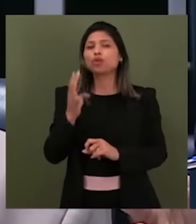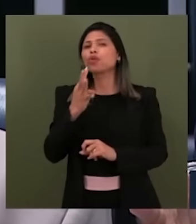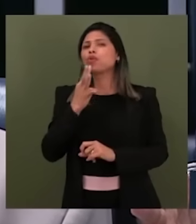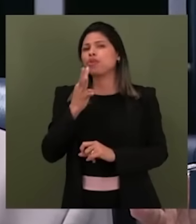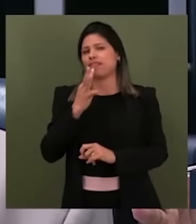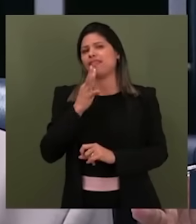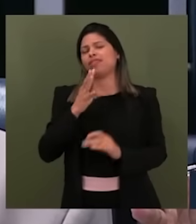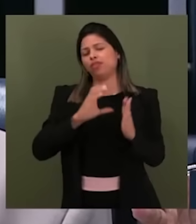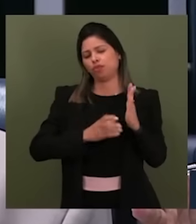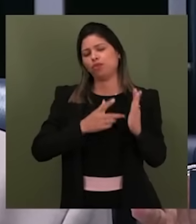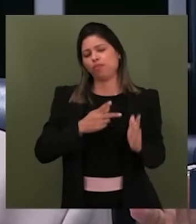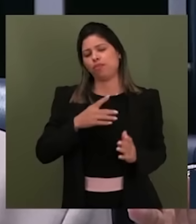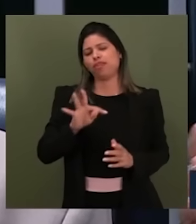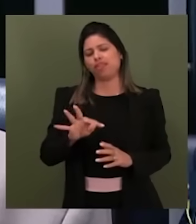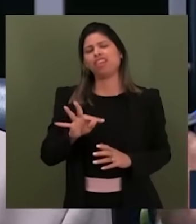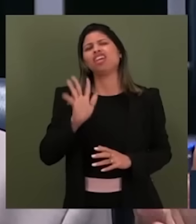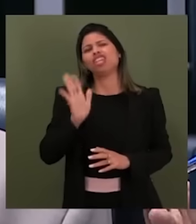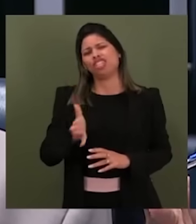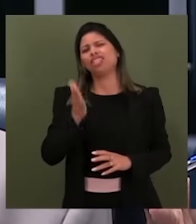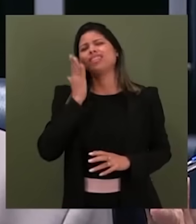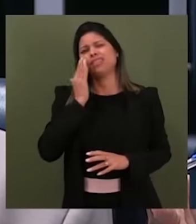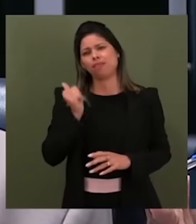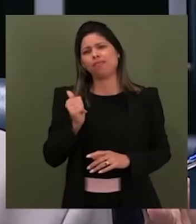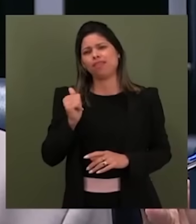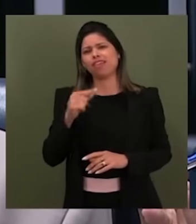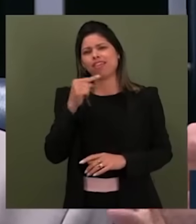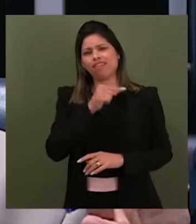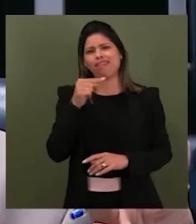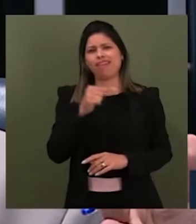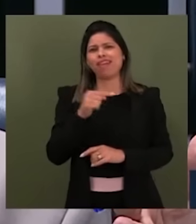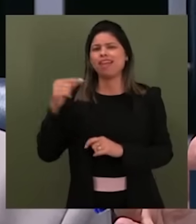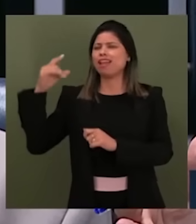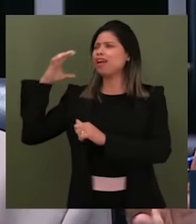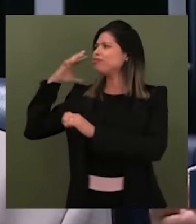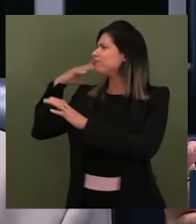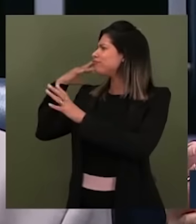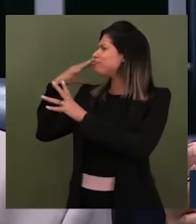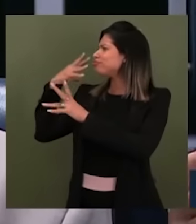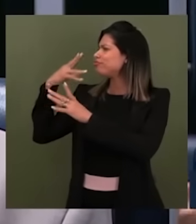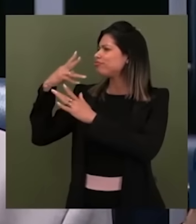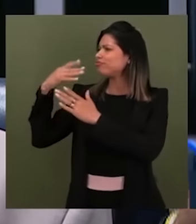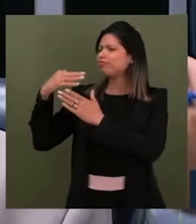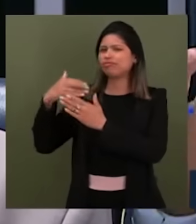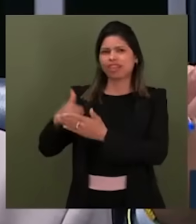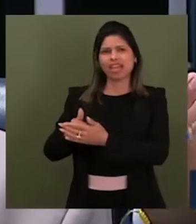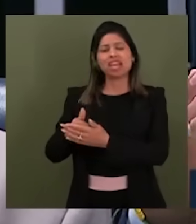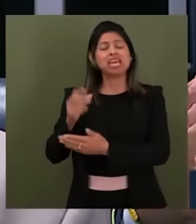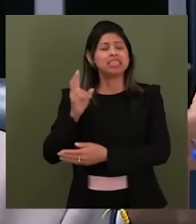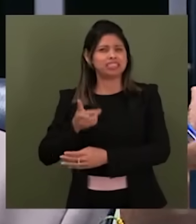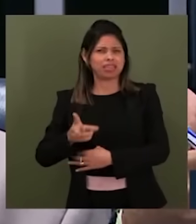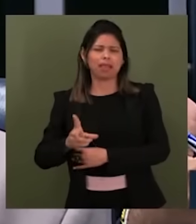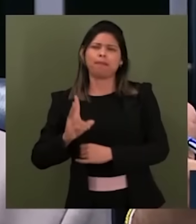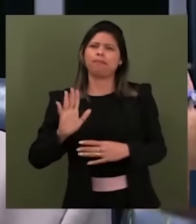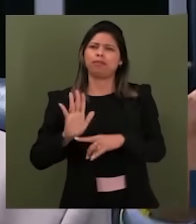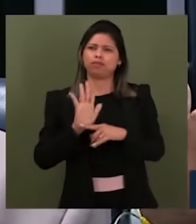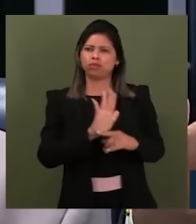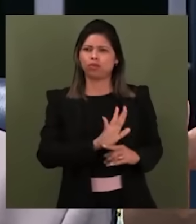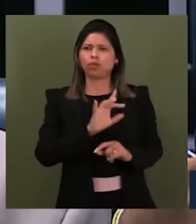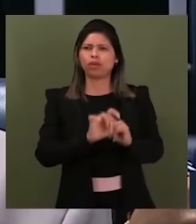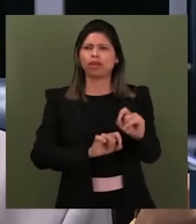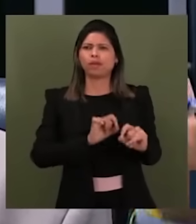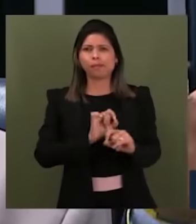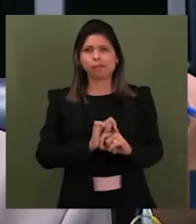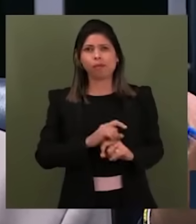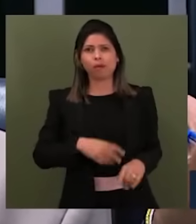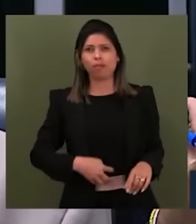sabia da história dele, de décadas, a favor do aborto. Então, a gente procurou falar